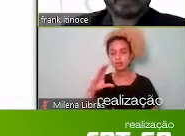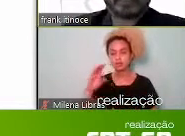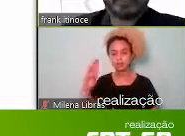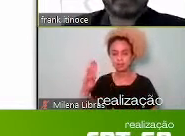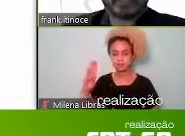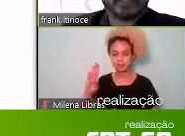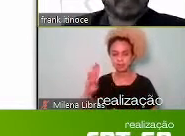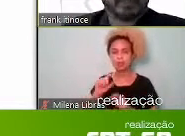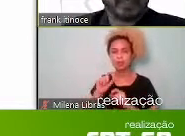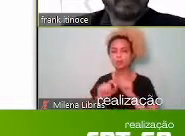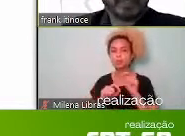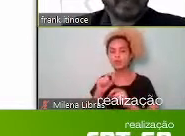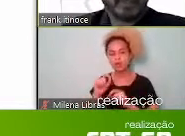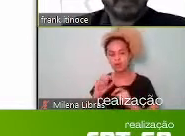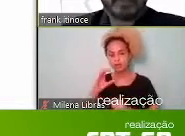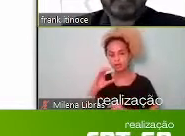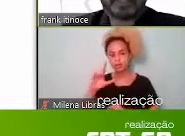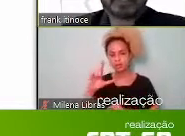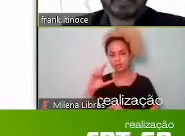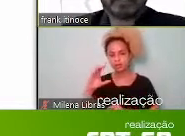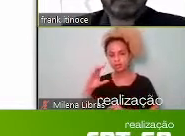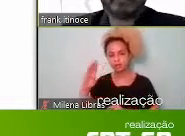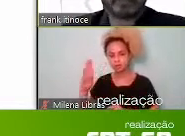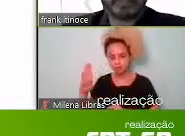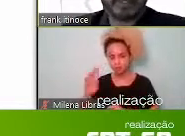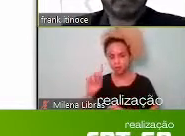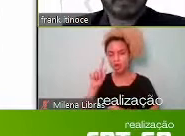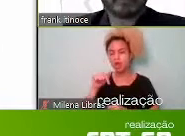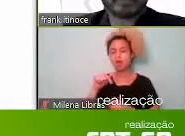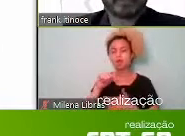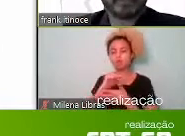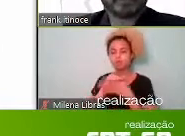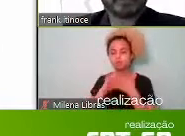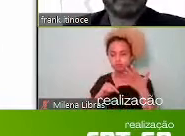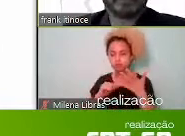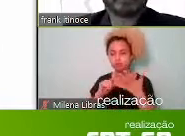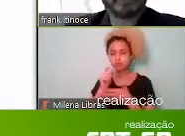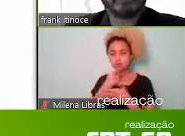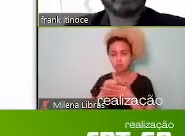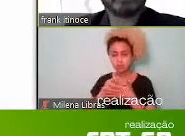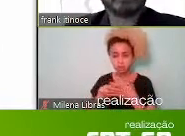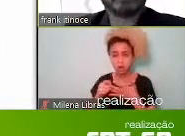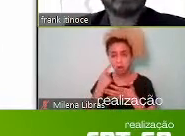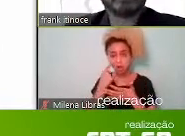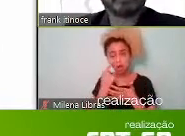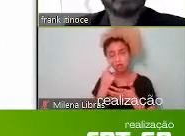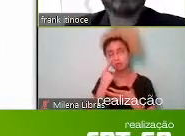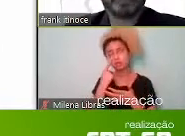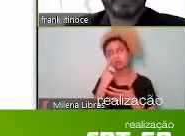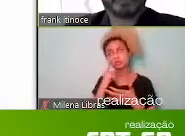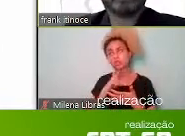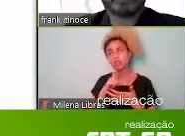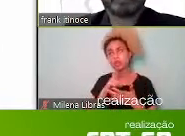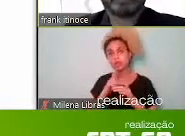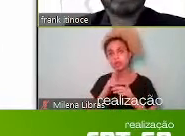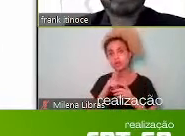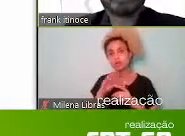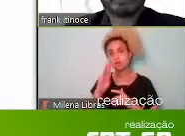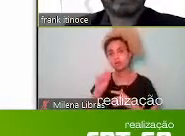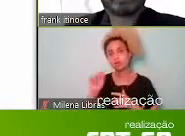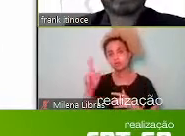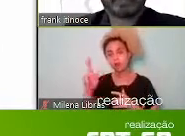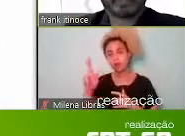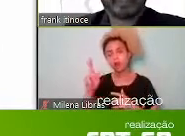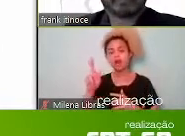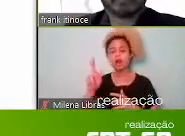que é basicamente o CLCB? É uma relação, é um formulário que você preenche. Olha, eu tenho um bar de